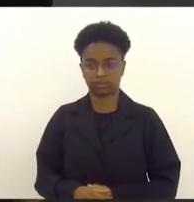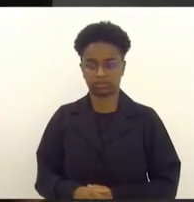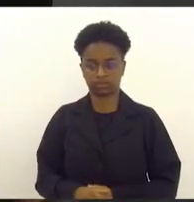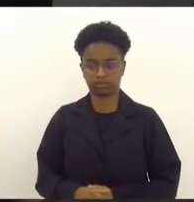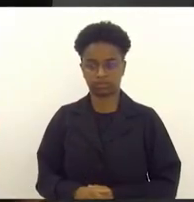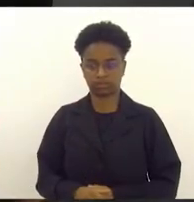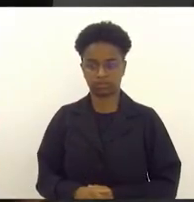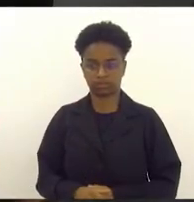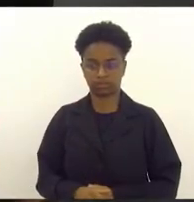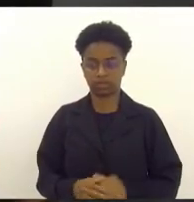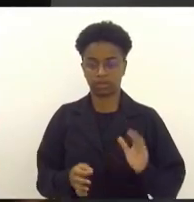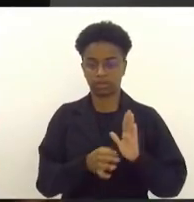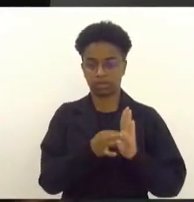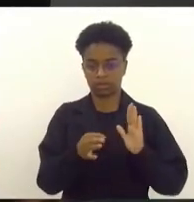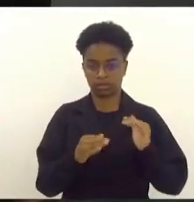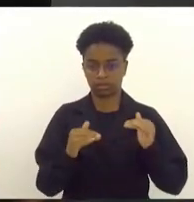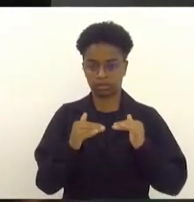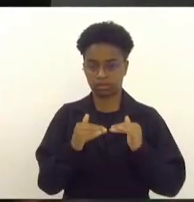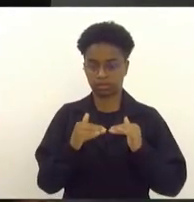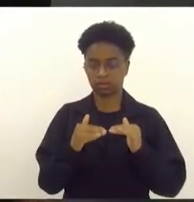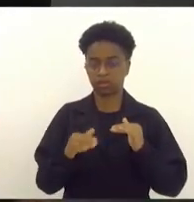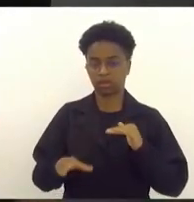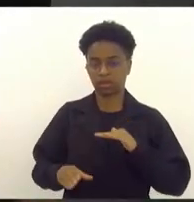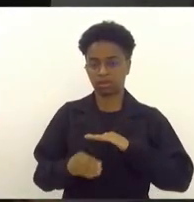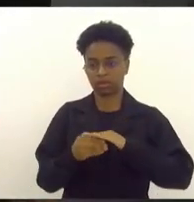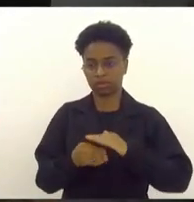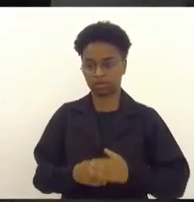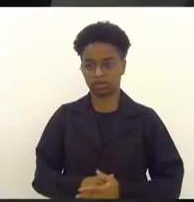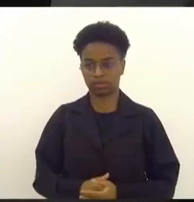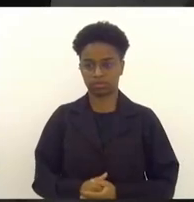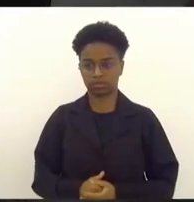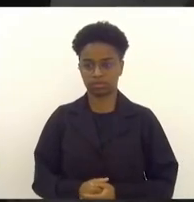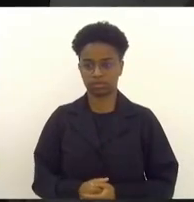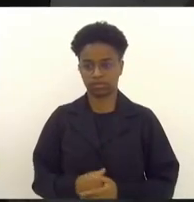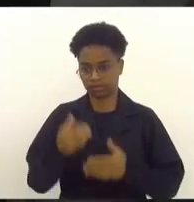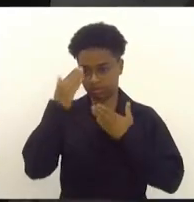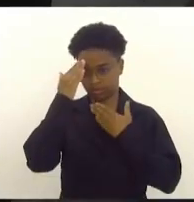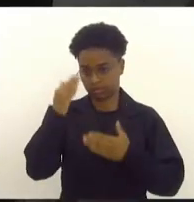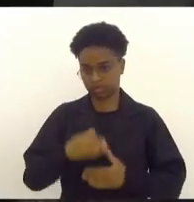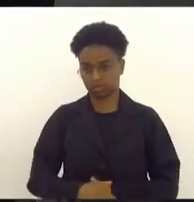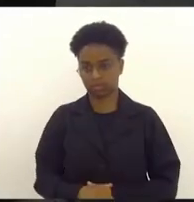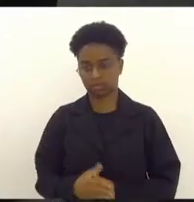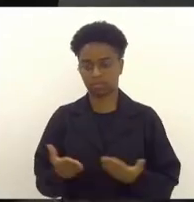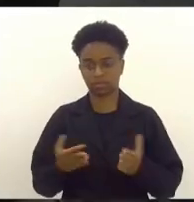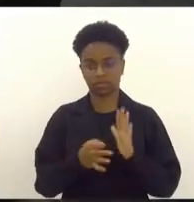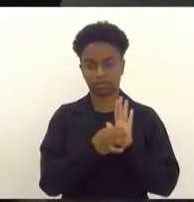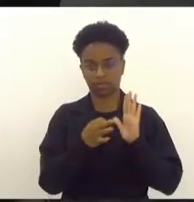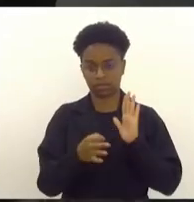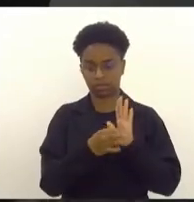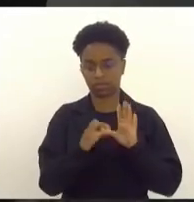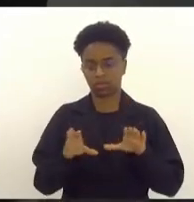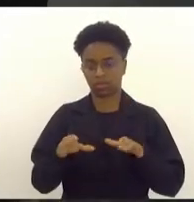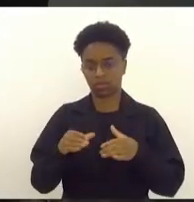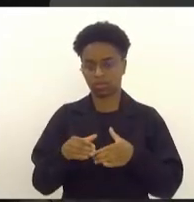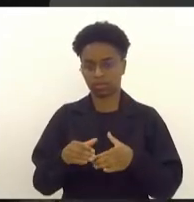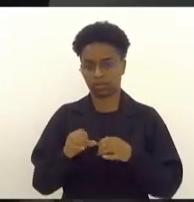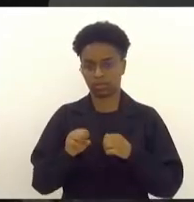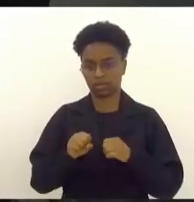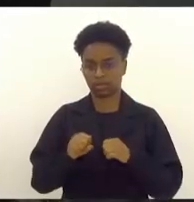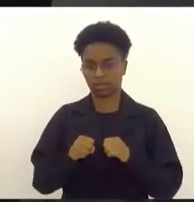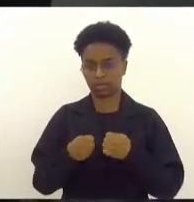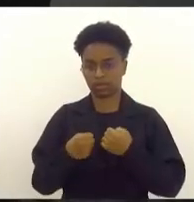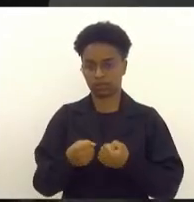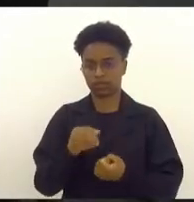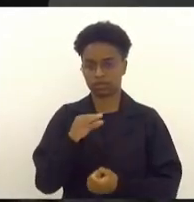senhor presidente parecer é favorável a emenda obrigado amigo para emitir parecer pela comissão de Defesa